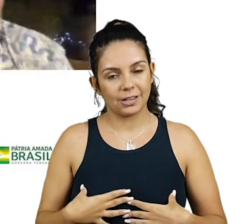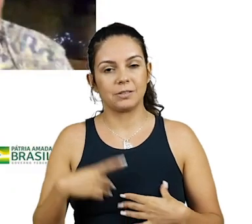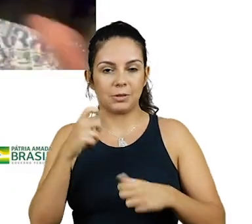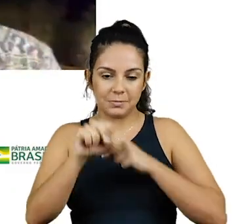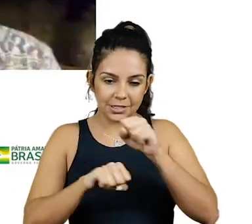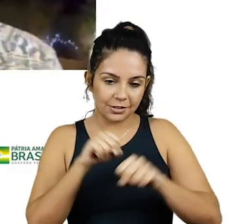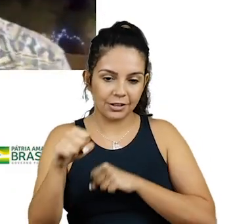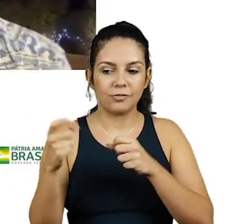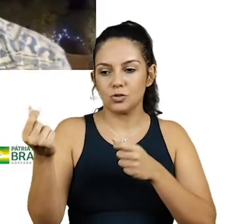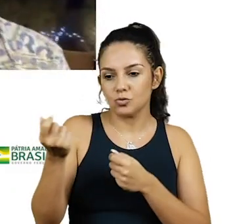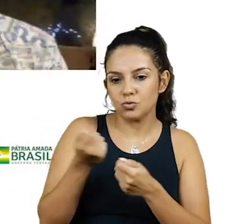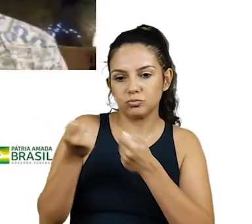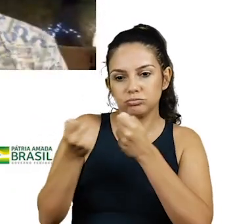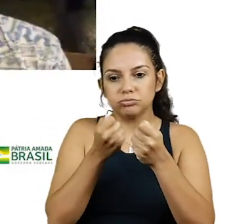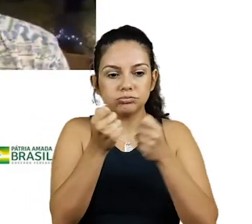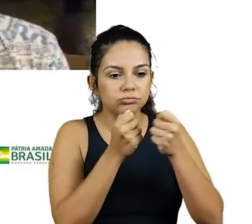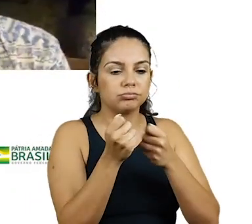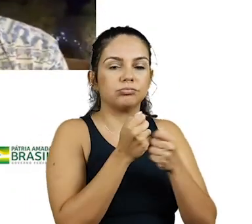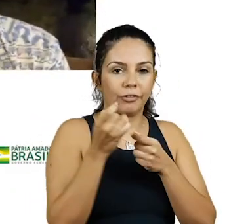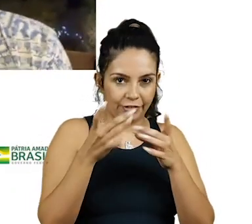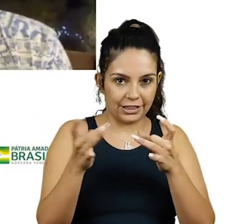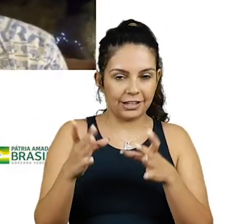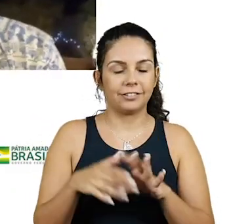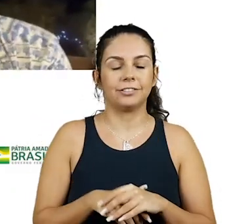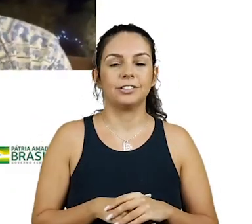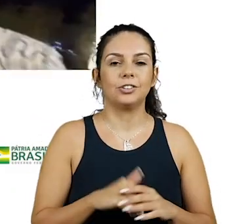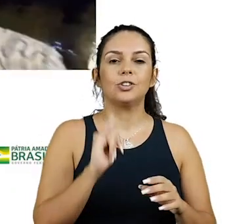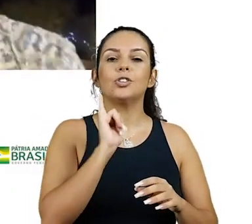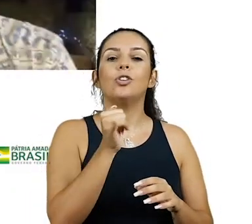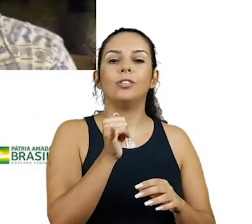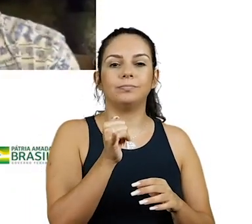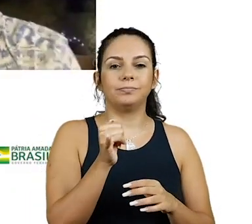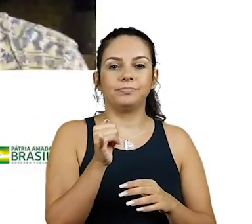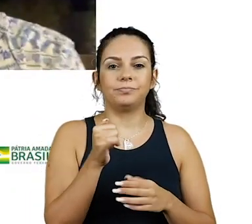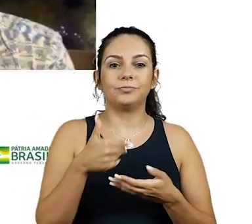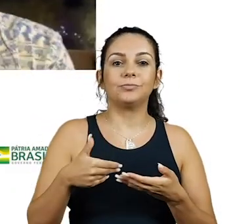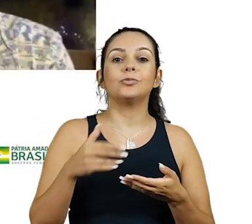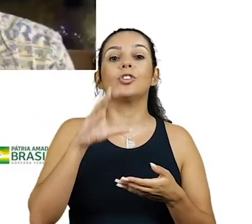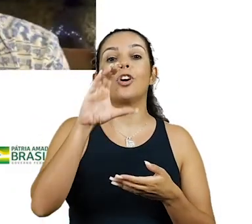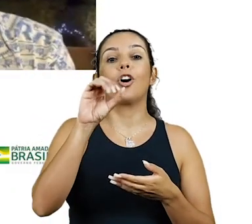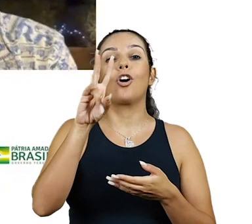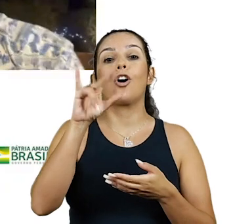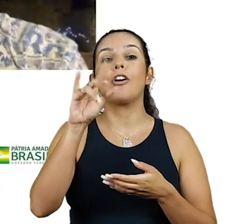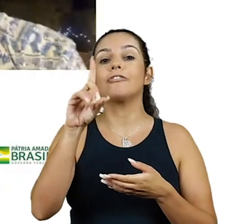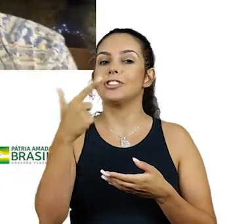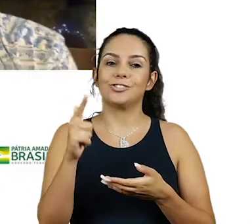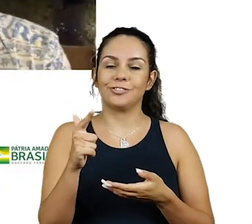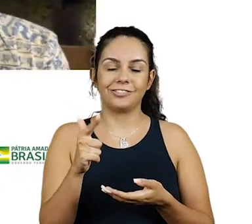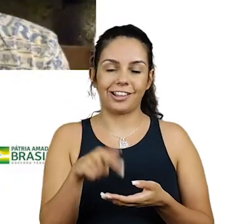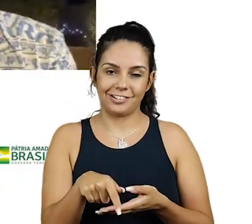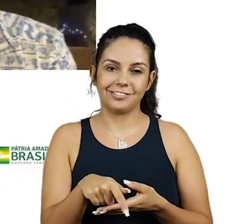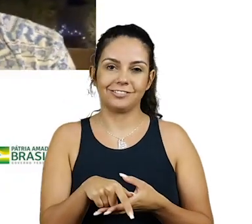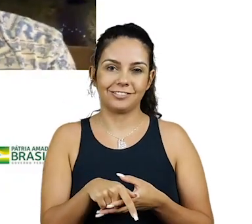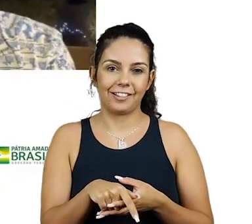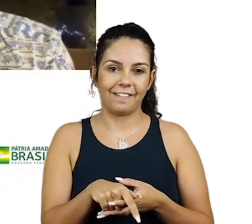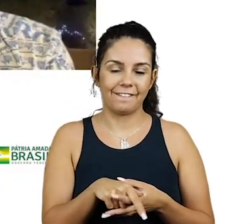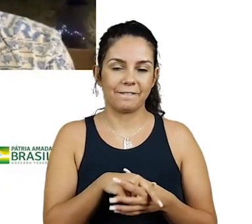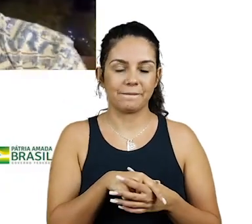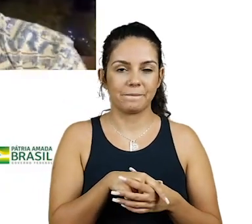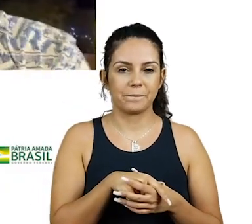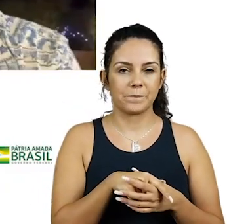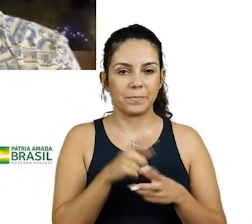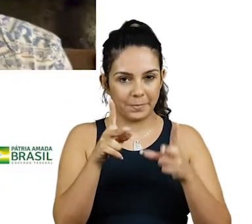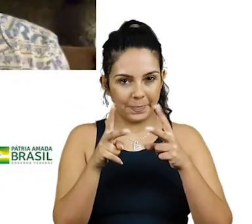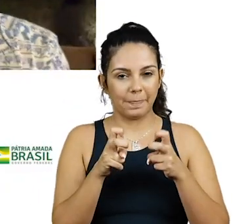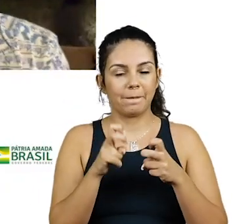a bicicleta, e ele vai juntar e tal. E é um conto que você fala, mas e o Covid? Cadê o Covid? E, novamente, esse é um conto que você